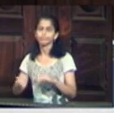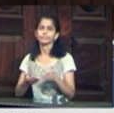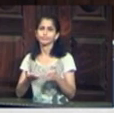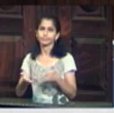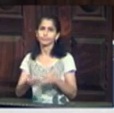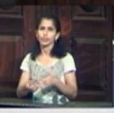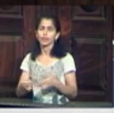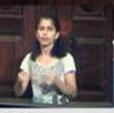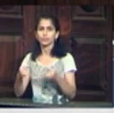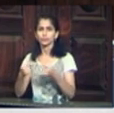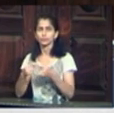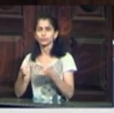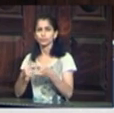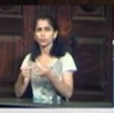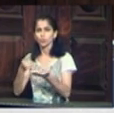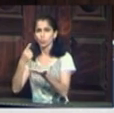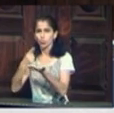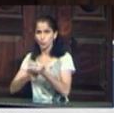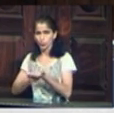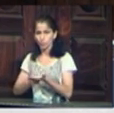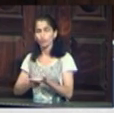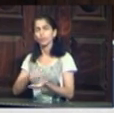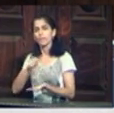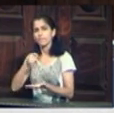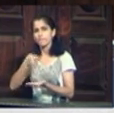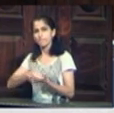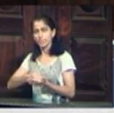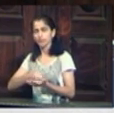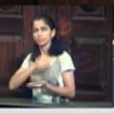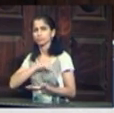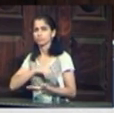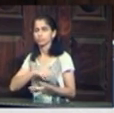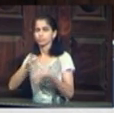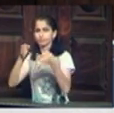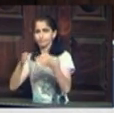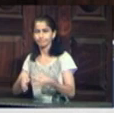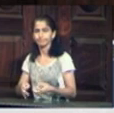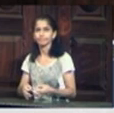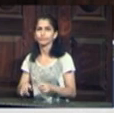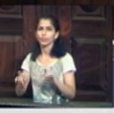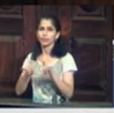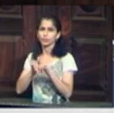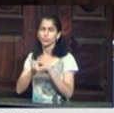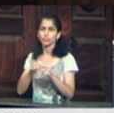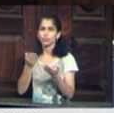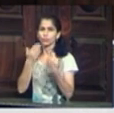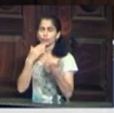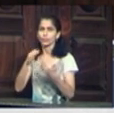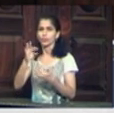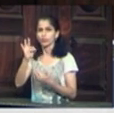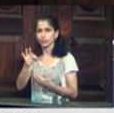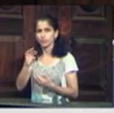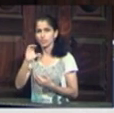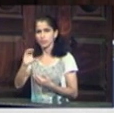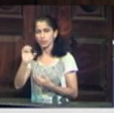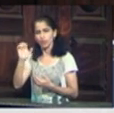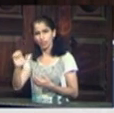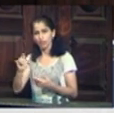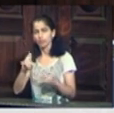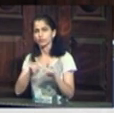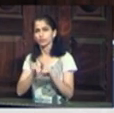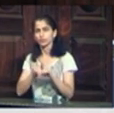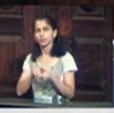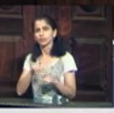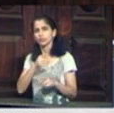cumprir o compromisso com o pessoal. Aí falamos do fundo do Tribunal de Contas, do fundo do Ministério Público, do fundo